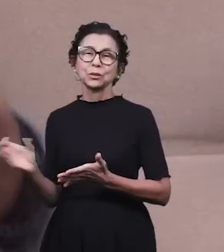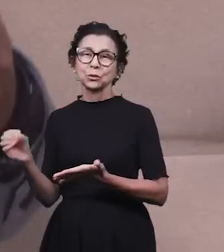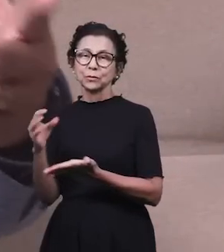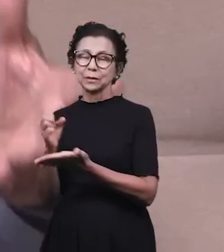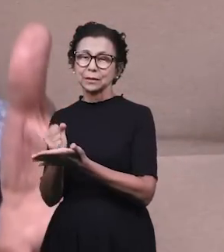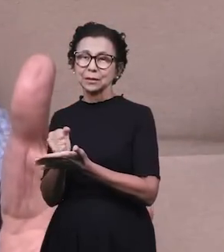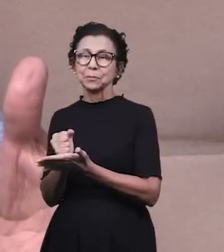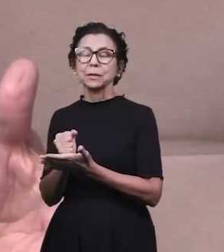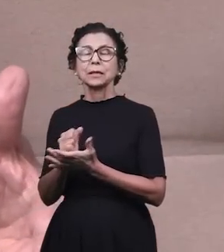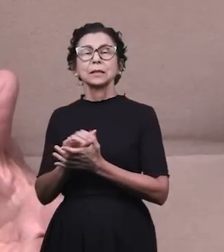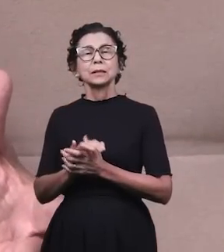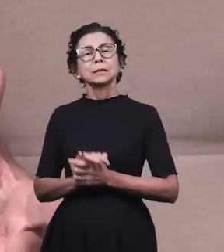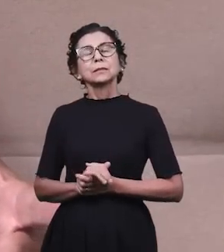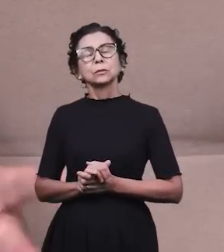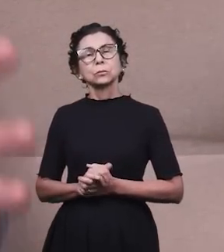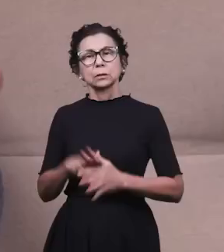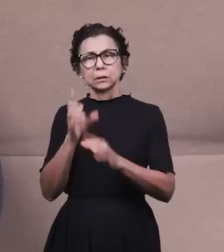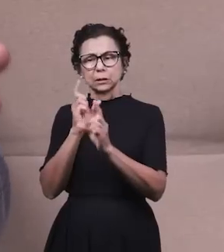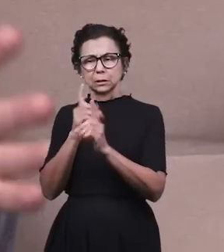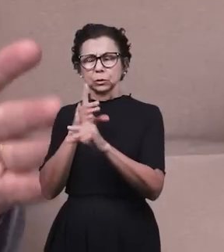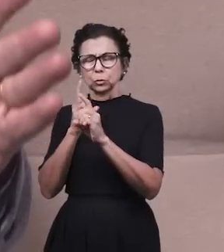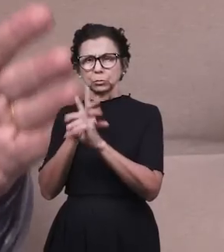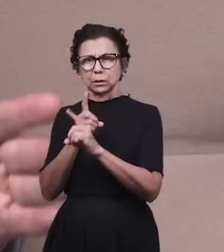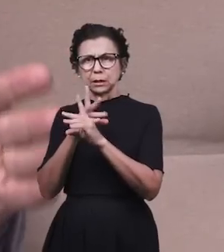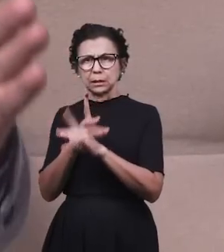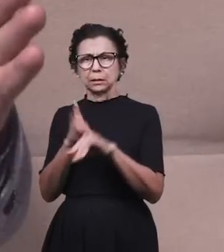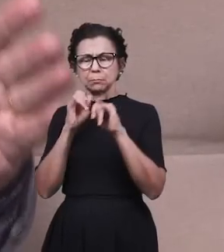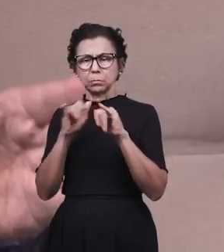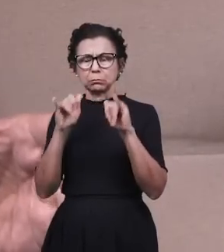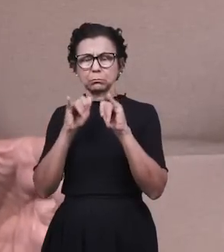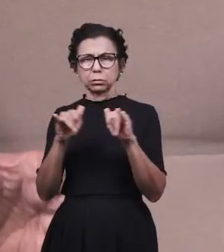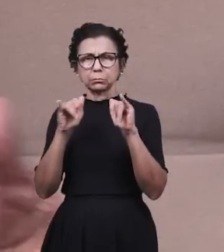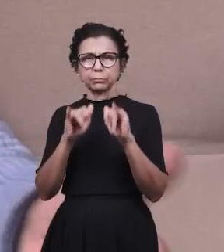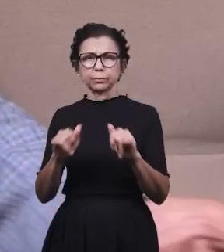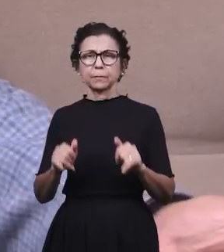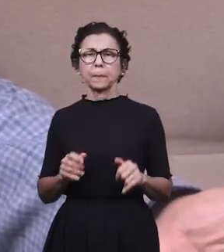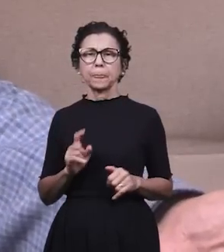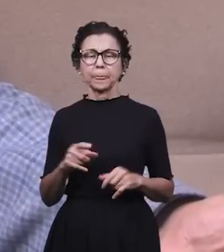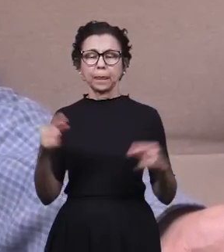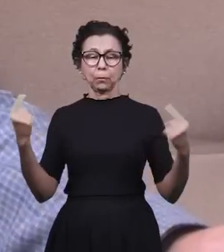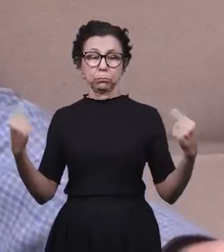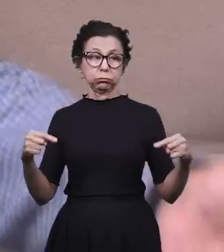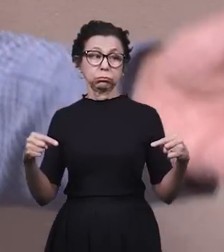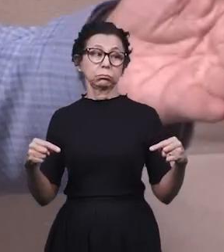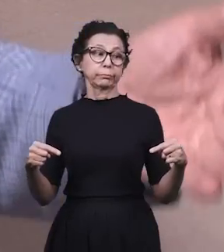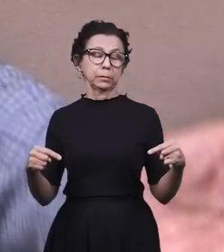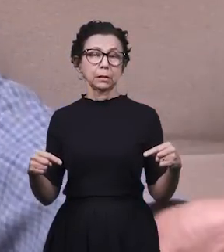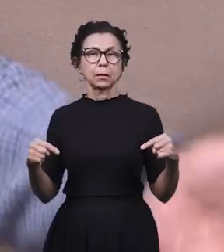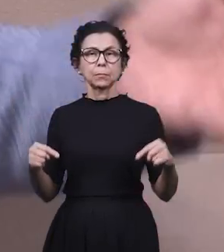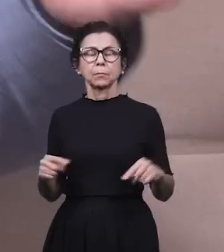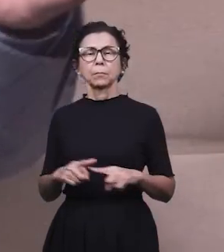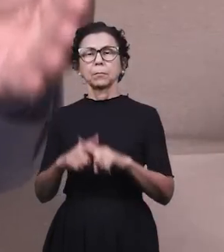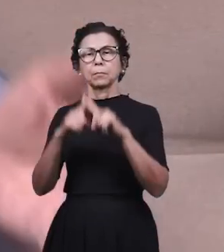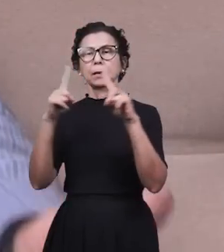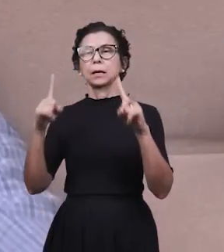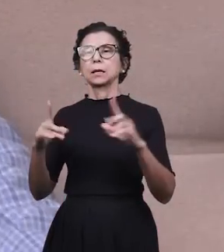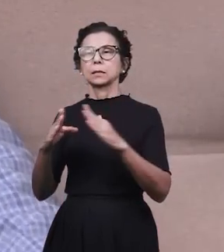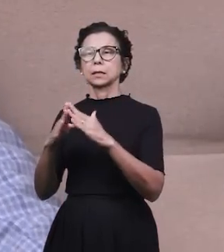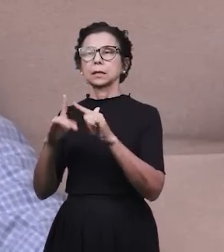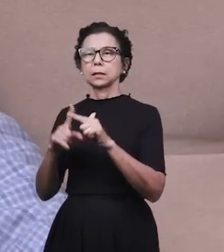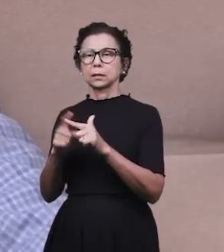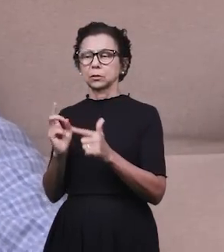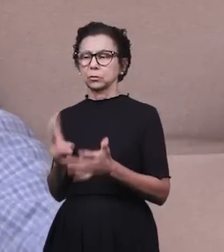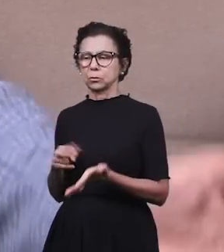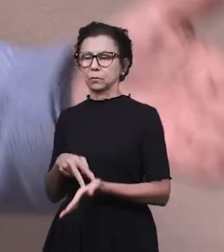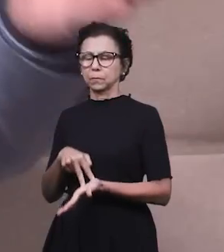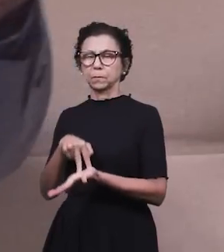a doutrina sendo estabelecida, e sempre houve esta oposição. Mas a igreja subsistiu,